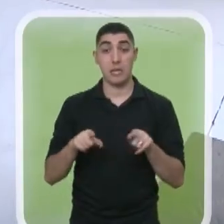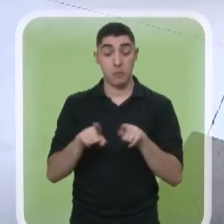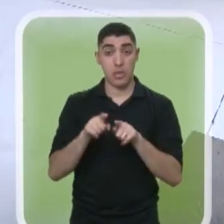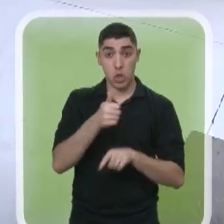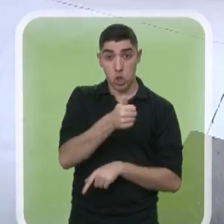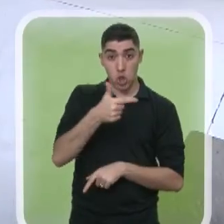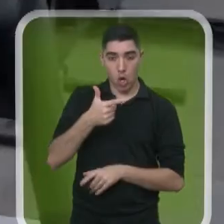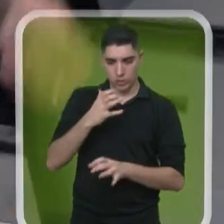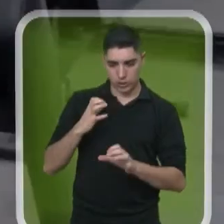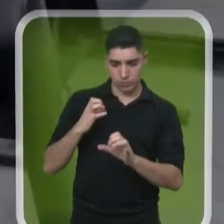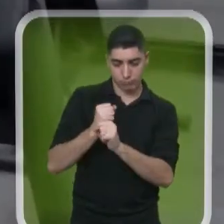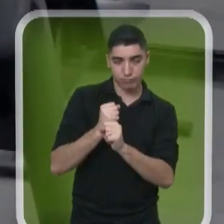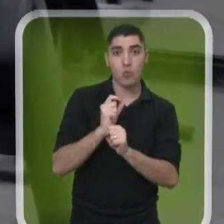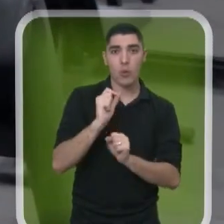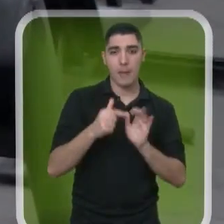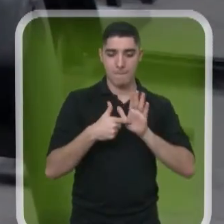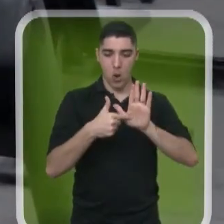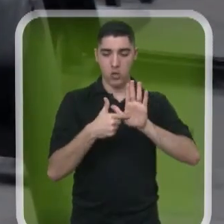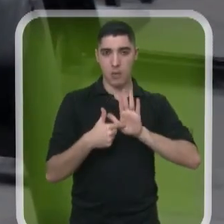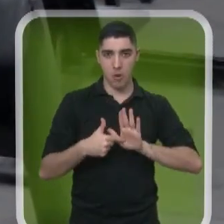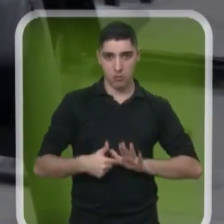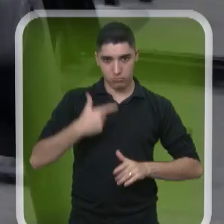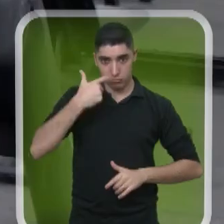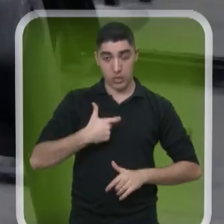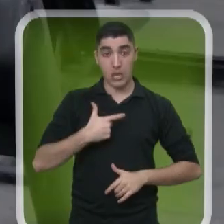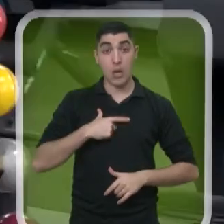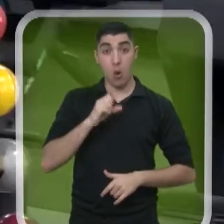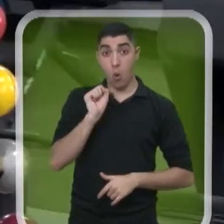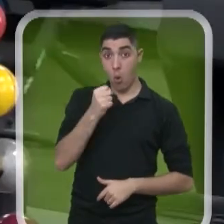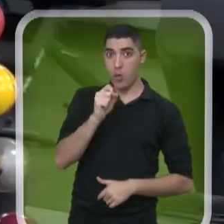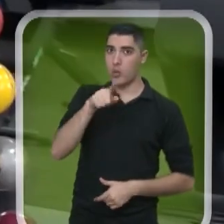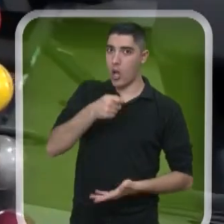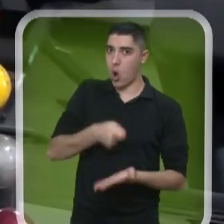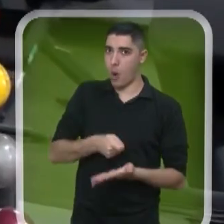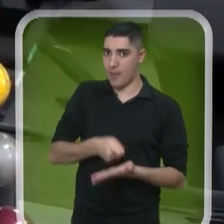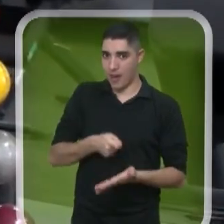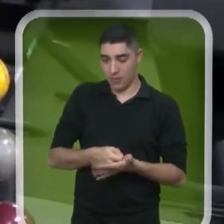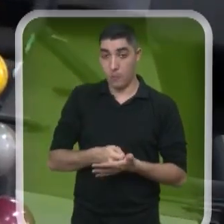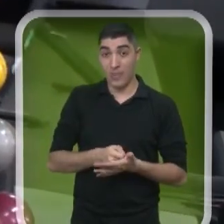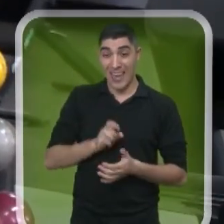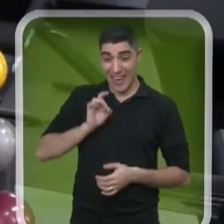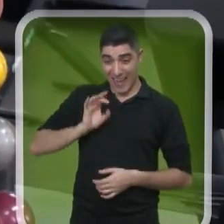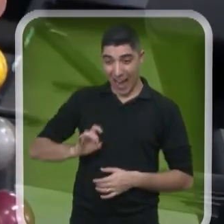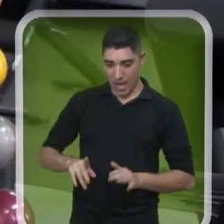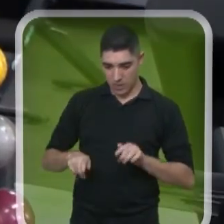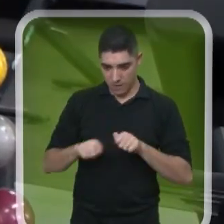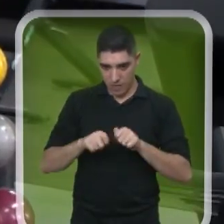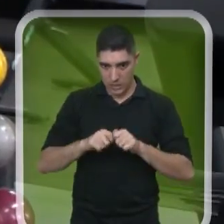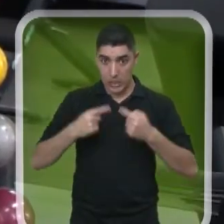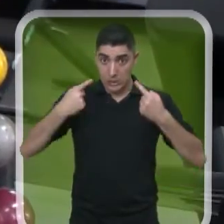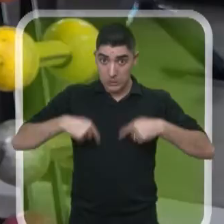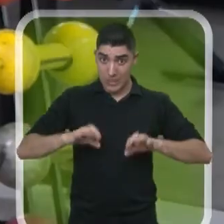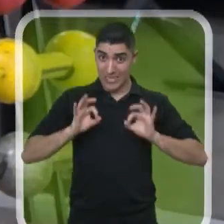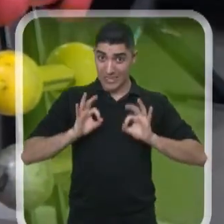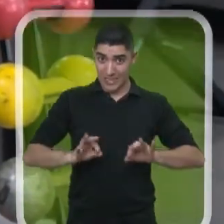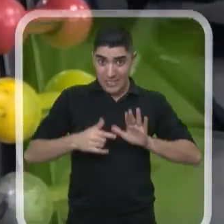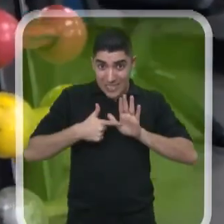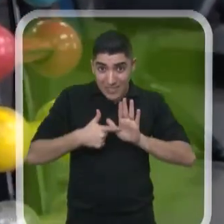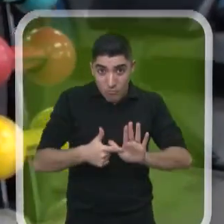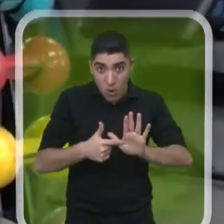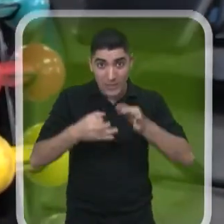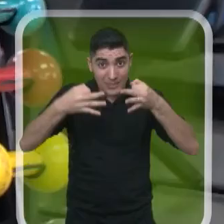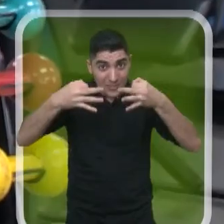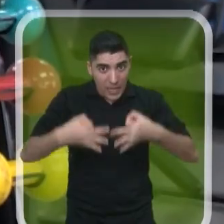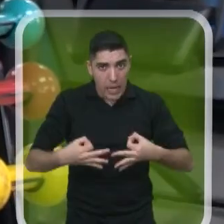poses por apresentação, sendo 8 delas obrigatórias. Cada movimento, se executado de maneira correta, pode